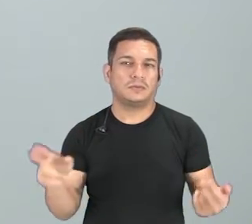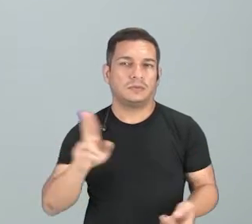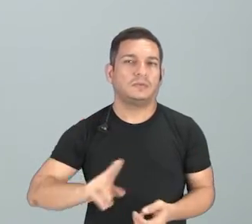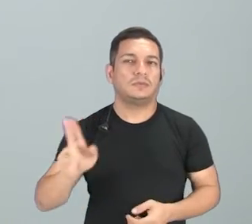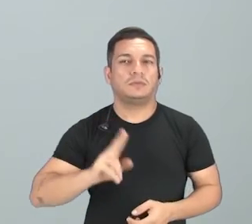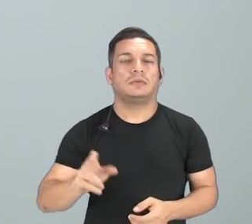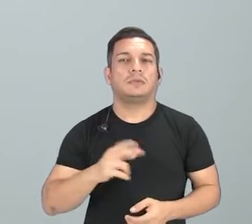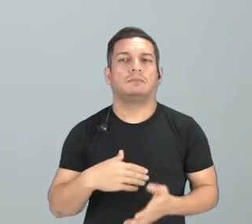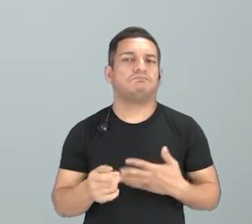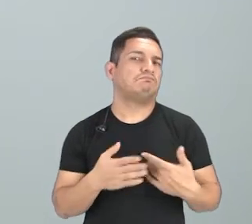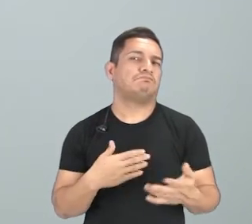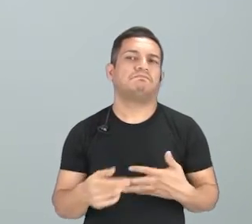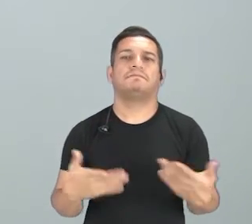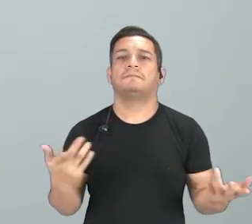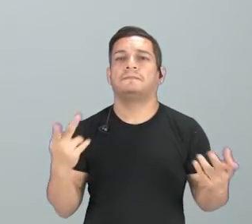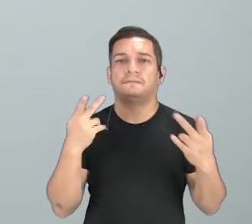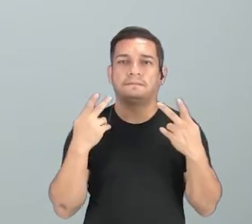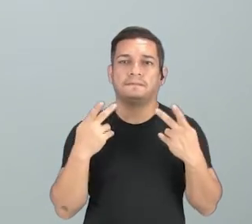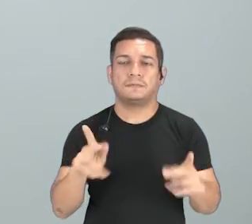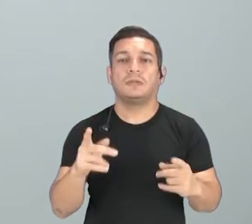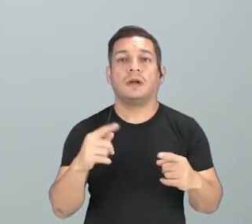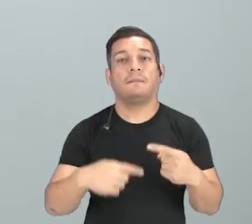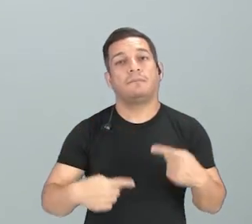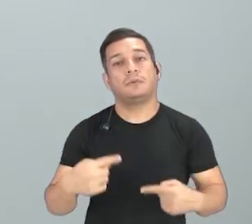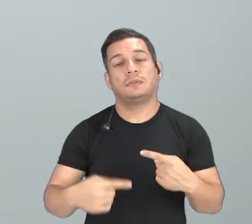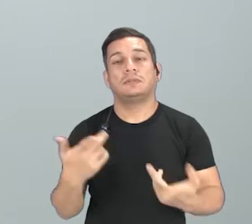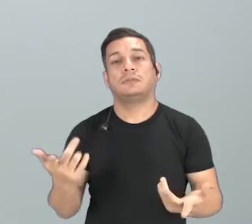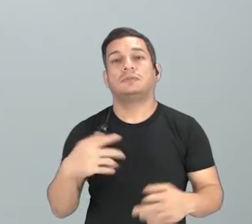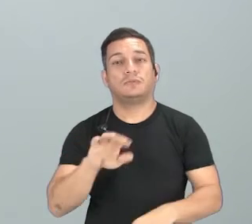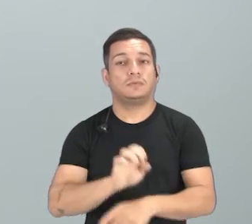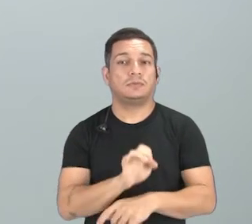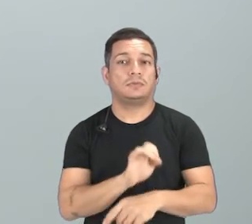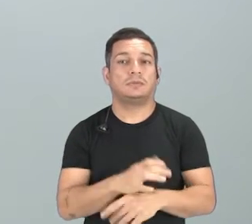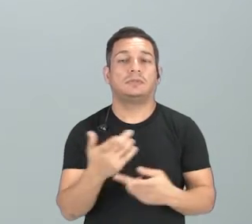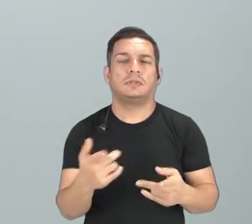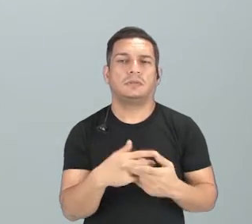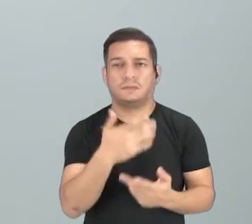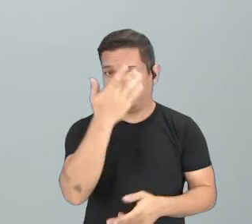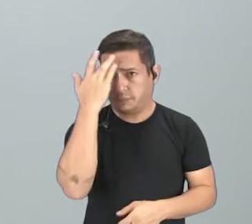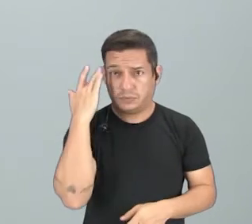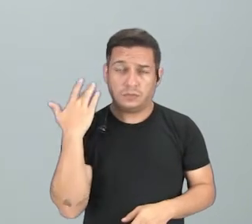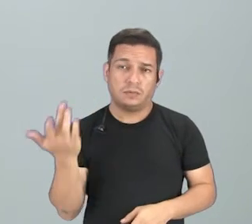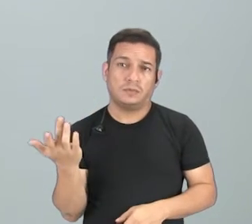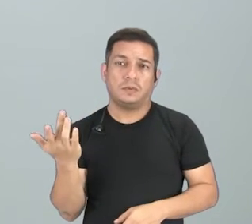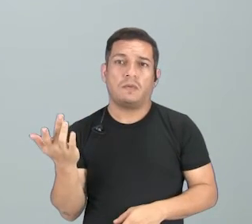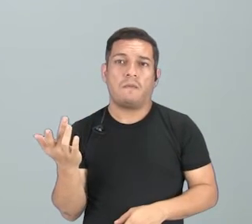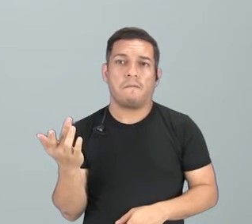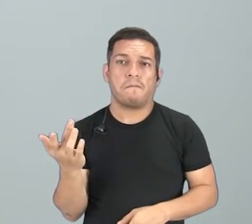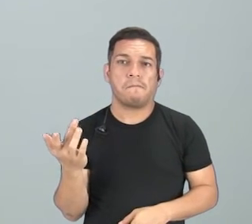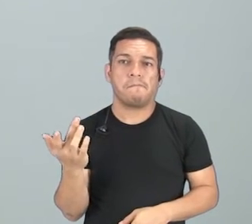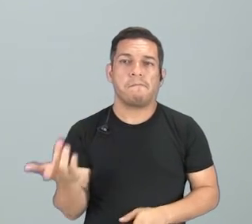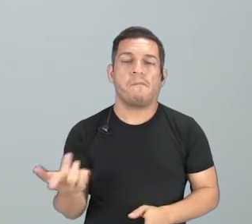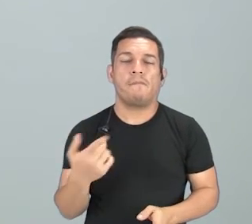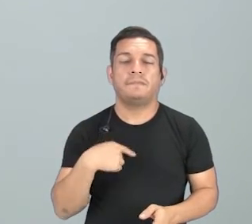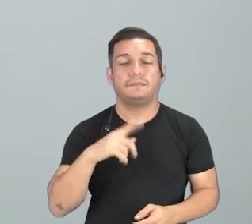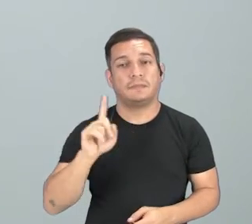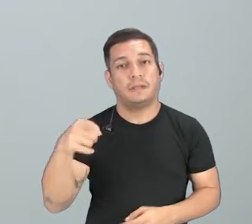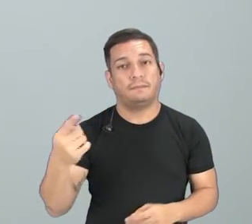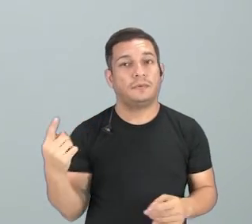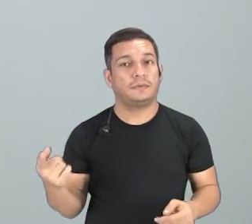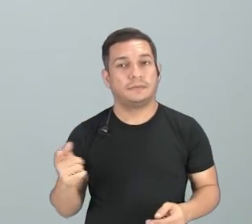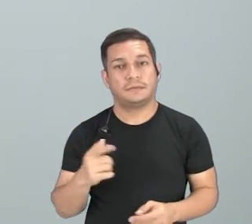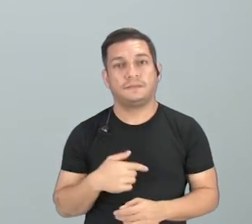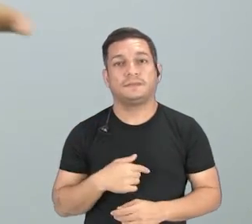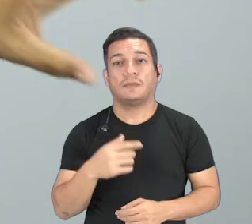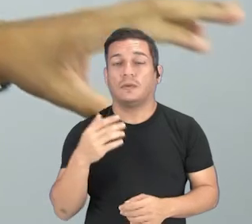qualquer forma foi a política, foi o Estado, foi alguém que não foi exatamente o cientista, veio depois